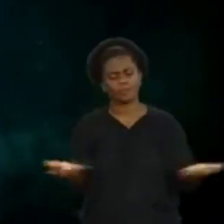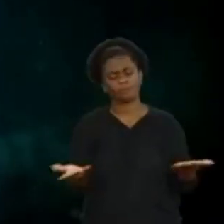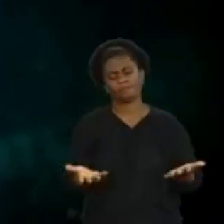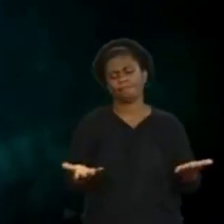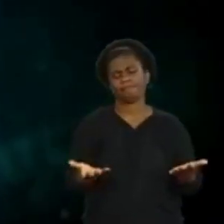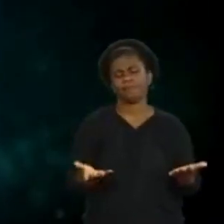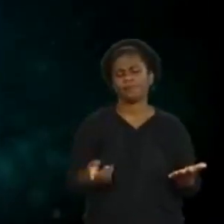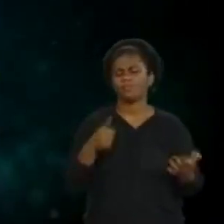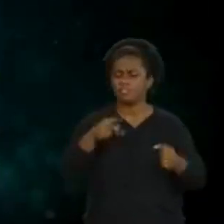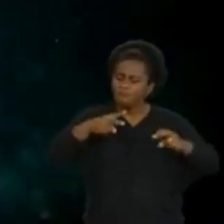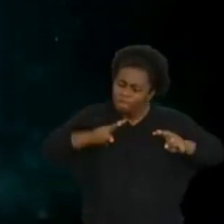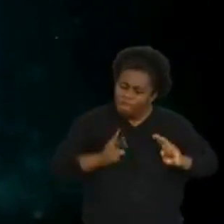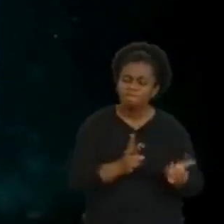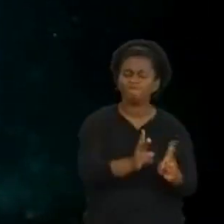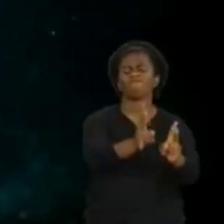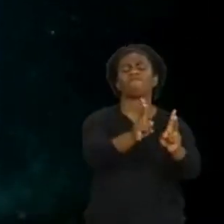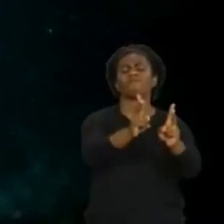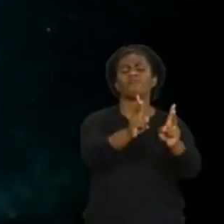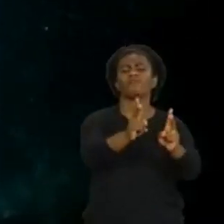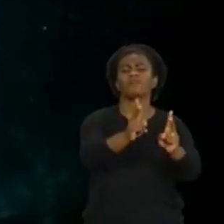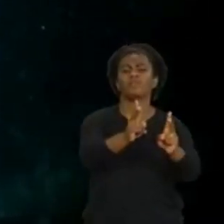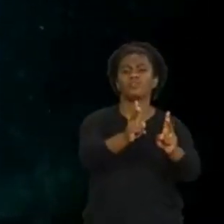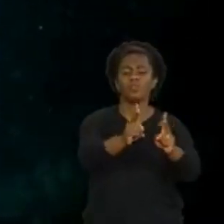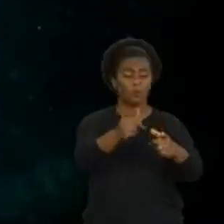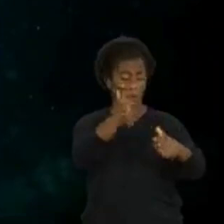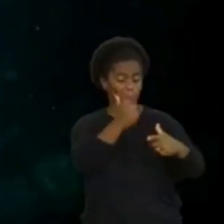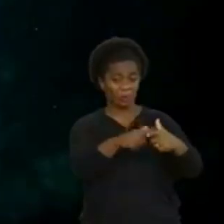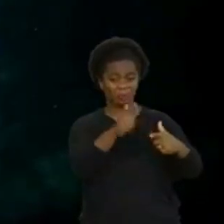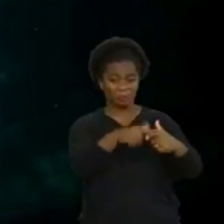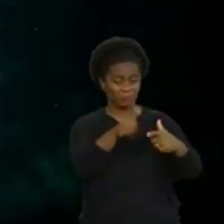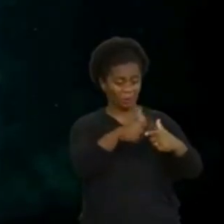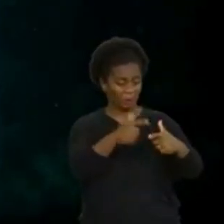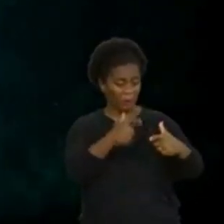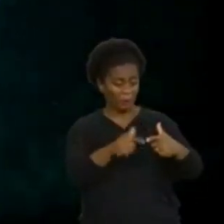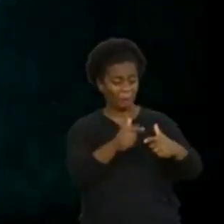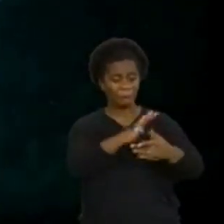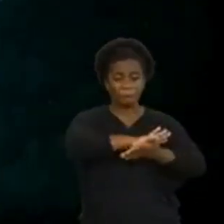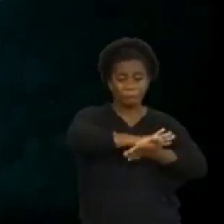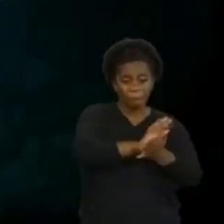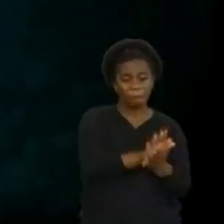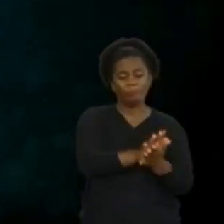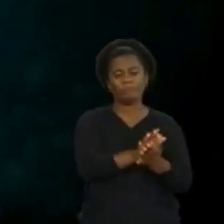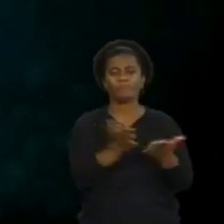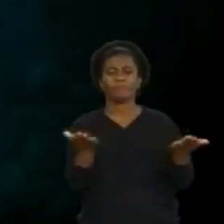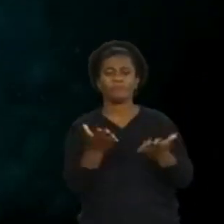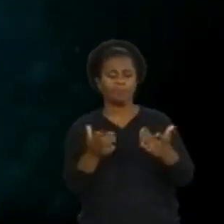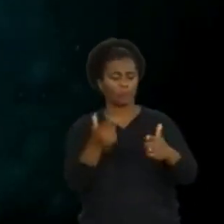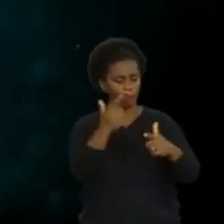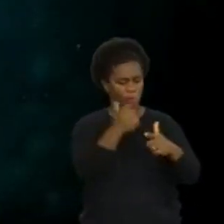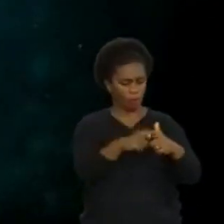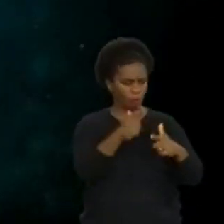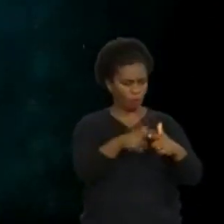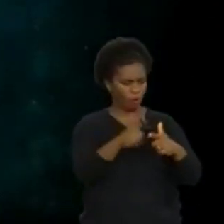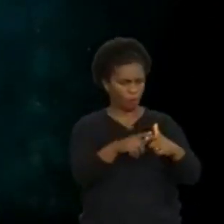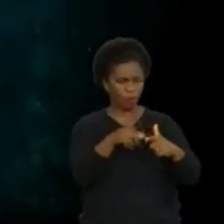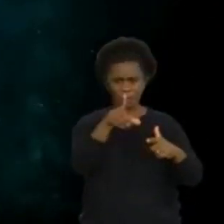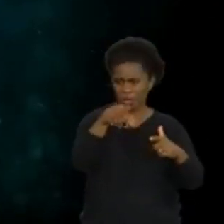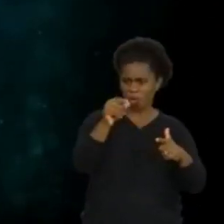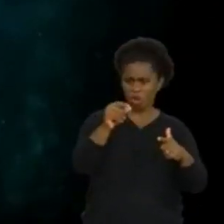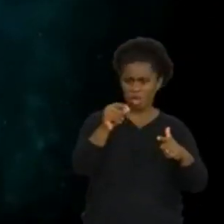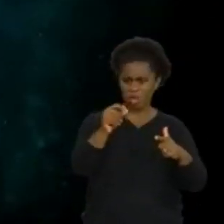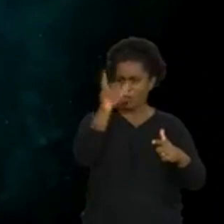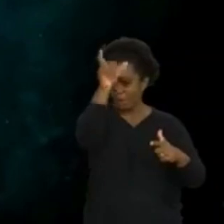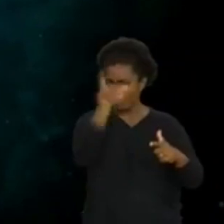agora. Seja vitorioso em cima desse problema que surgiu. Esse problema escolheu o corpo errado, a